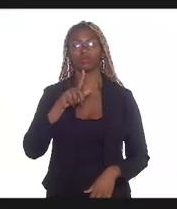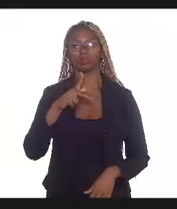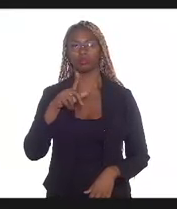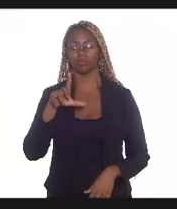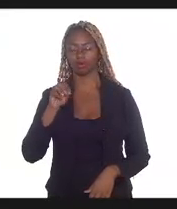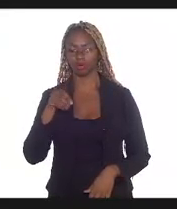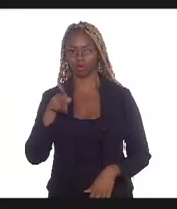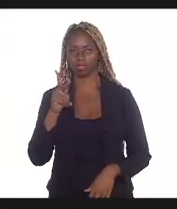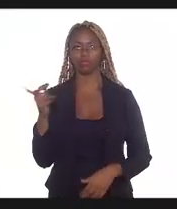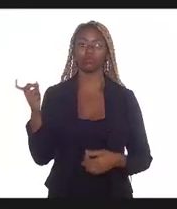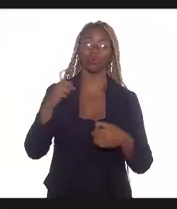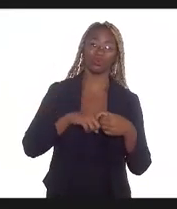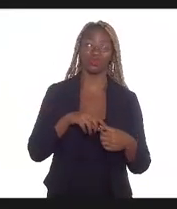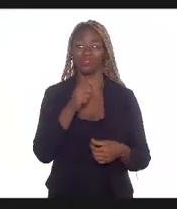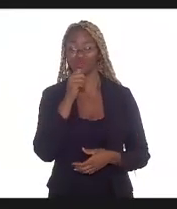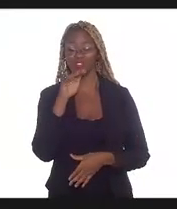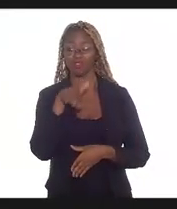voto.